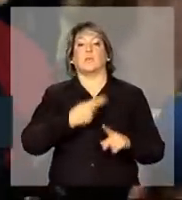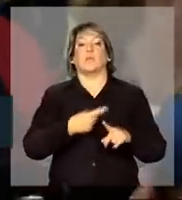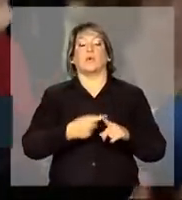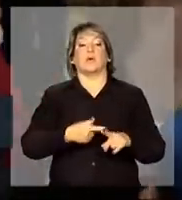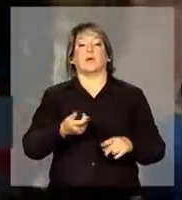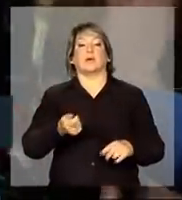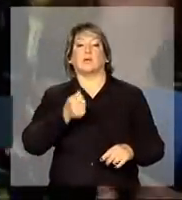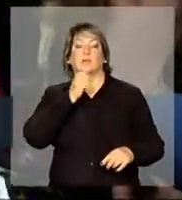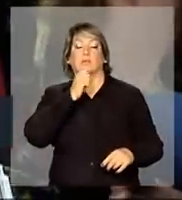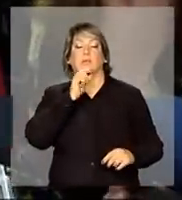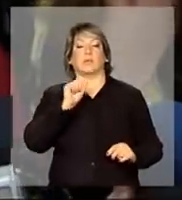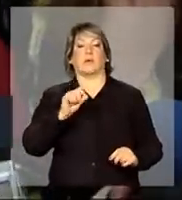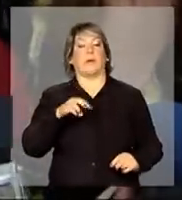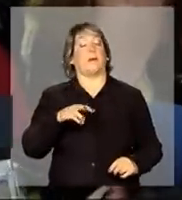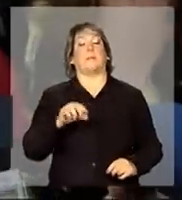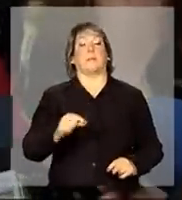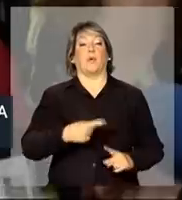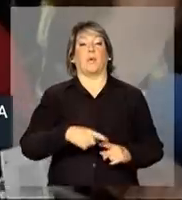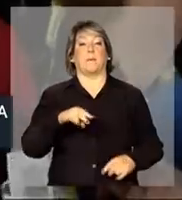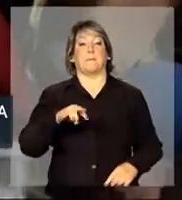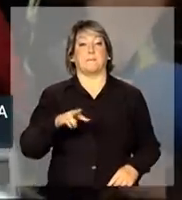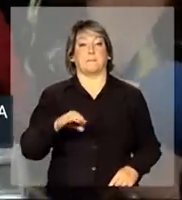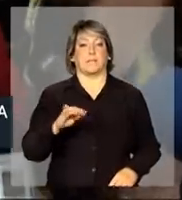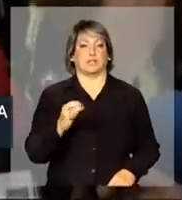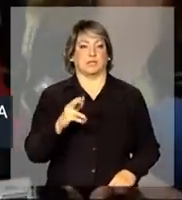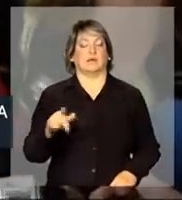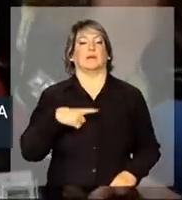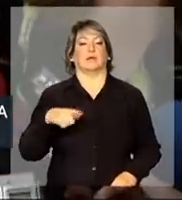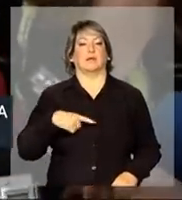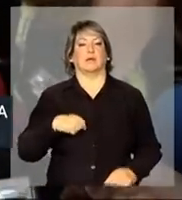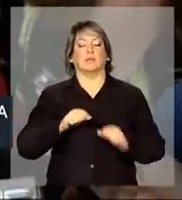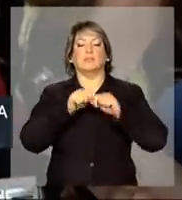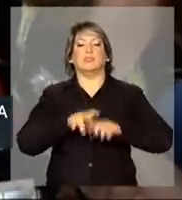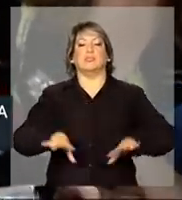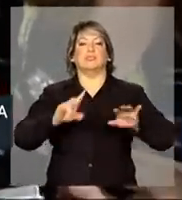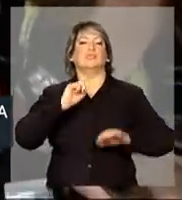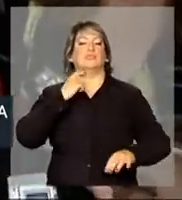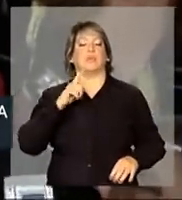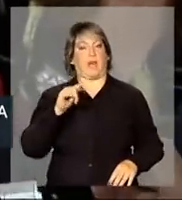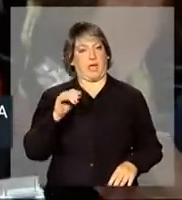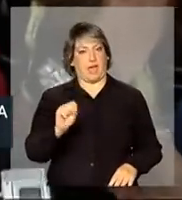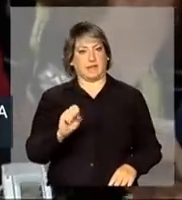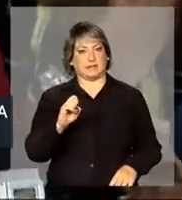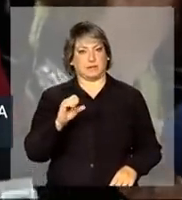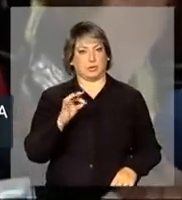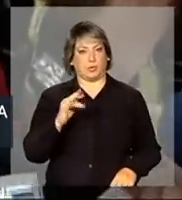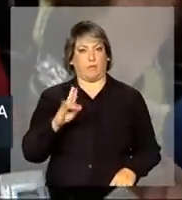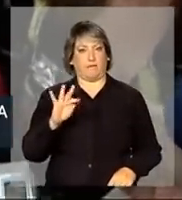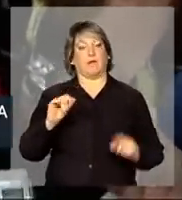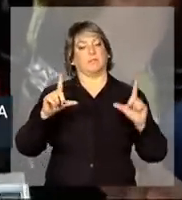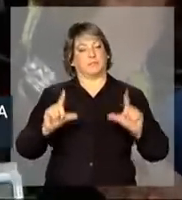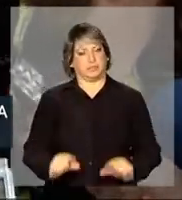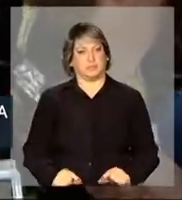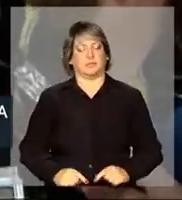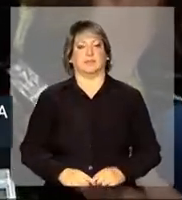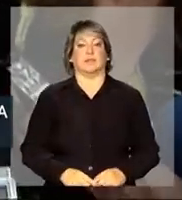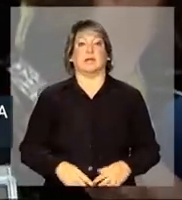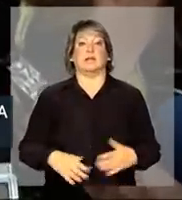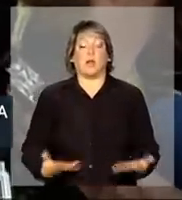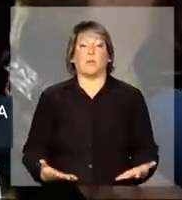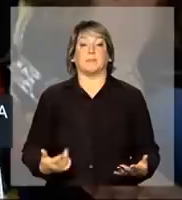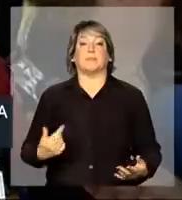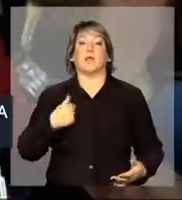por mitigar, né, a emissão de gases de efeito estufa. Além disso, eu acredito que